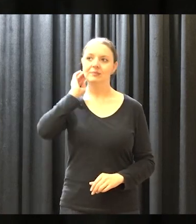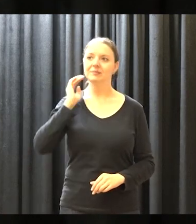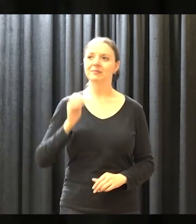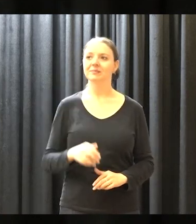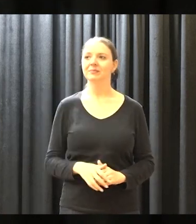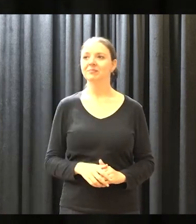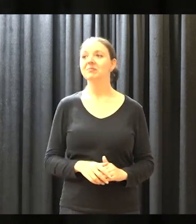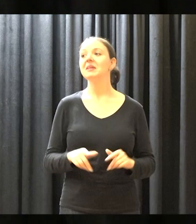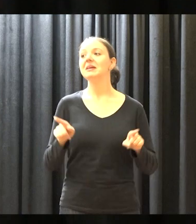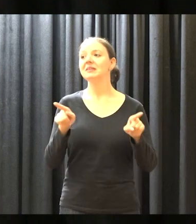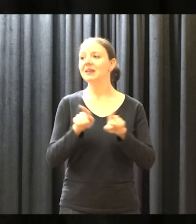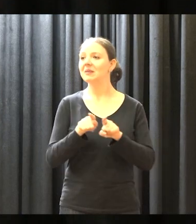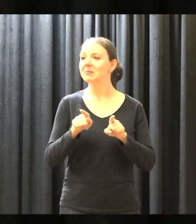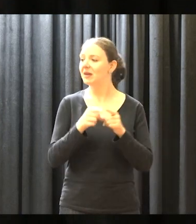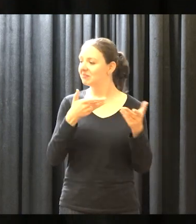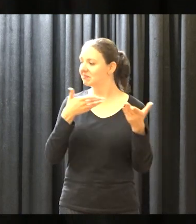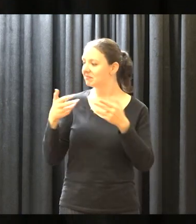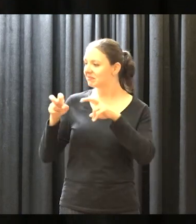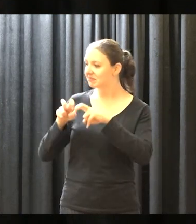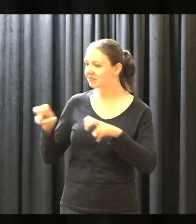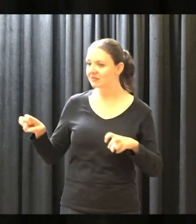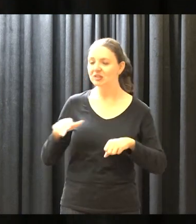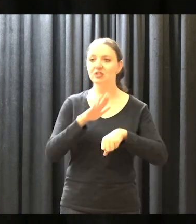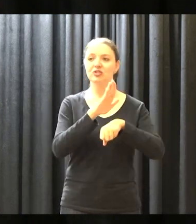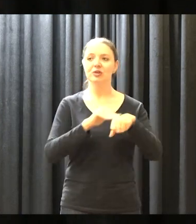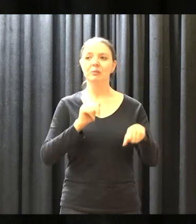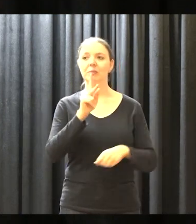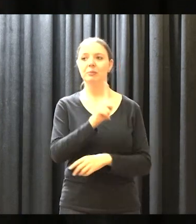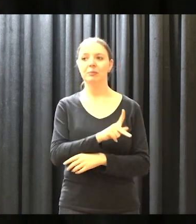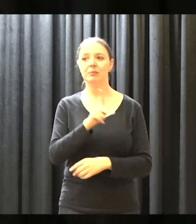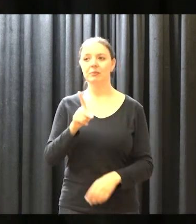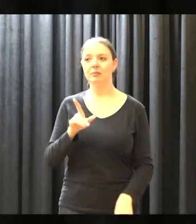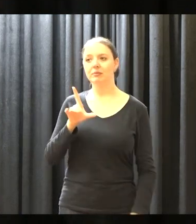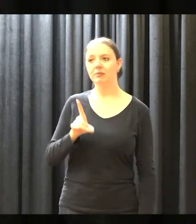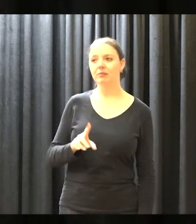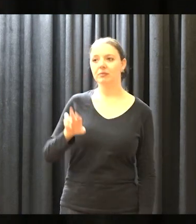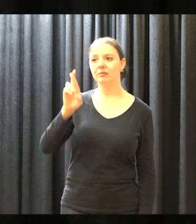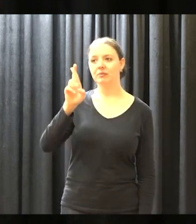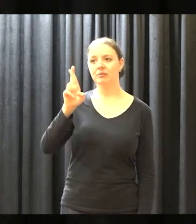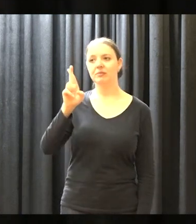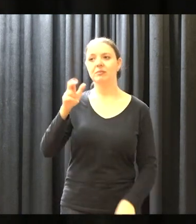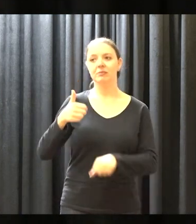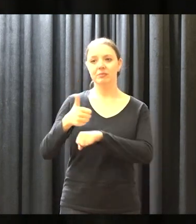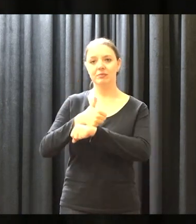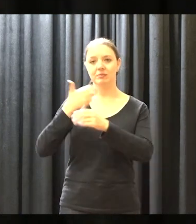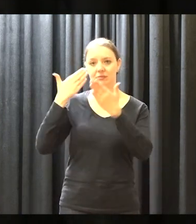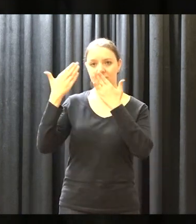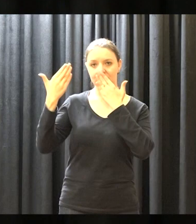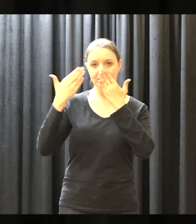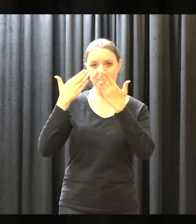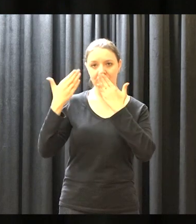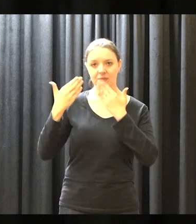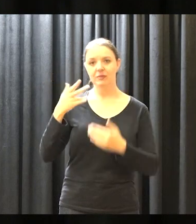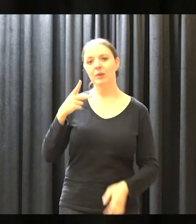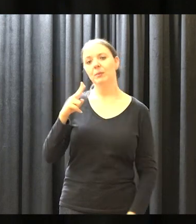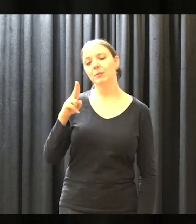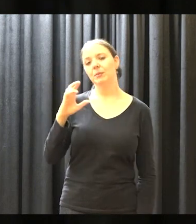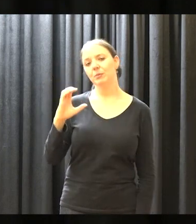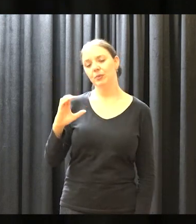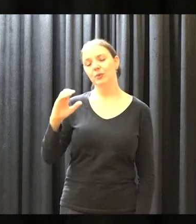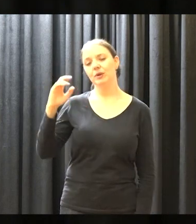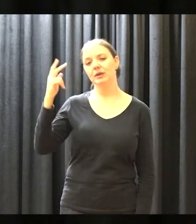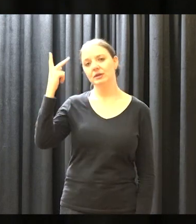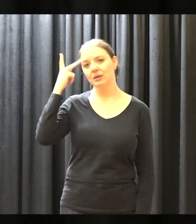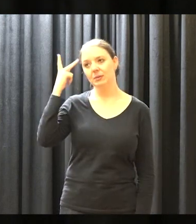Também, então, agora para compor a mesa, chamamos a professora, doutora, psicóloga pela PUC de São Paulo,